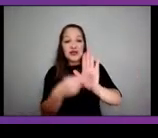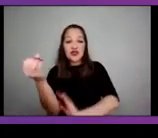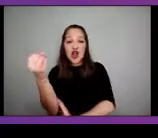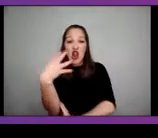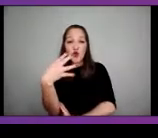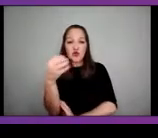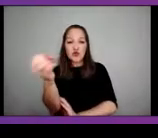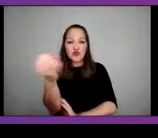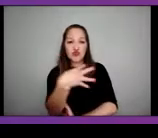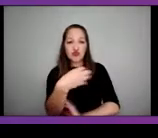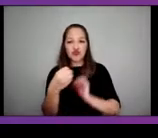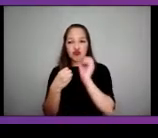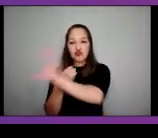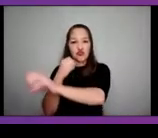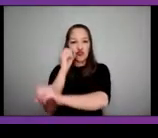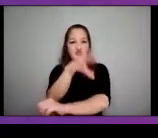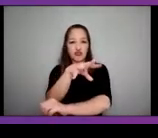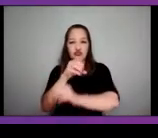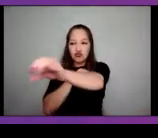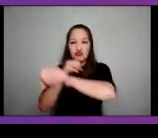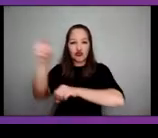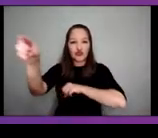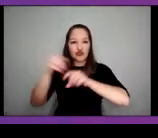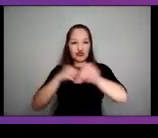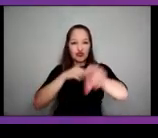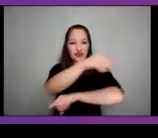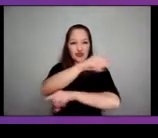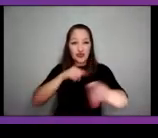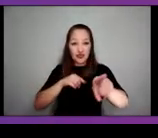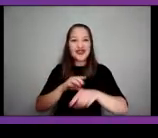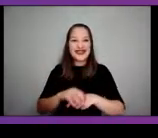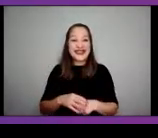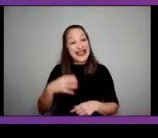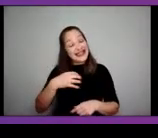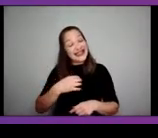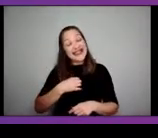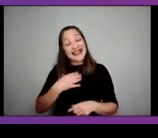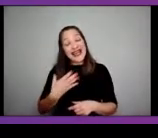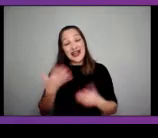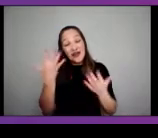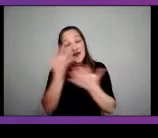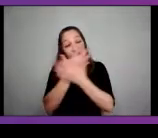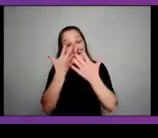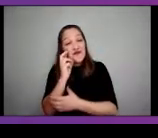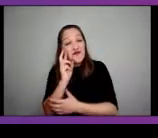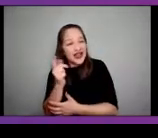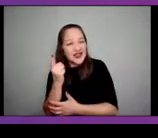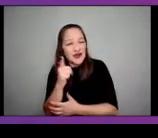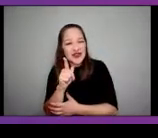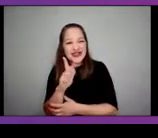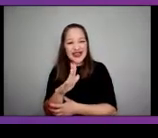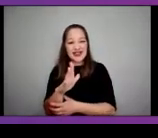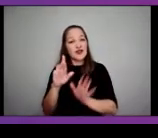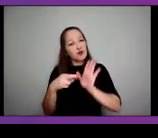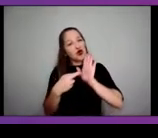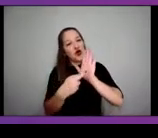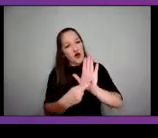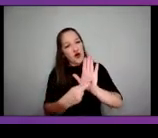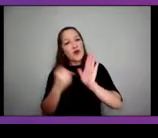ela é existe dessa forma porém não não visível E aí se traz também para o campo de representação daquilo que se embora